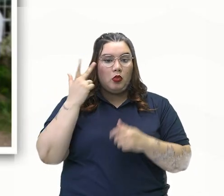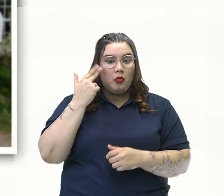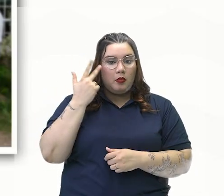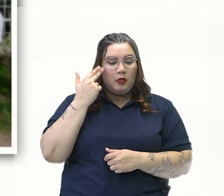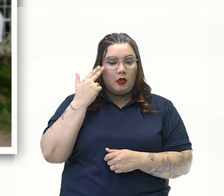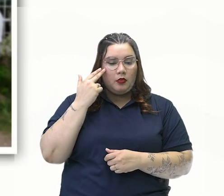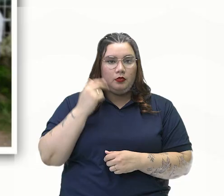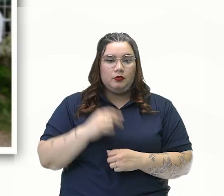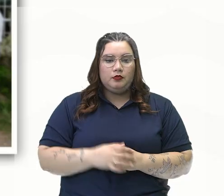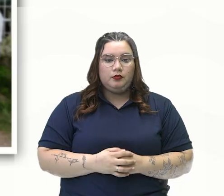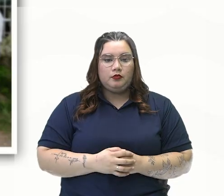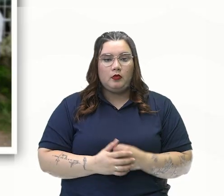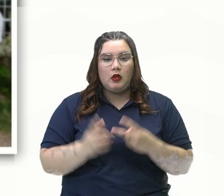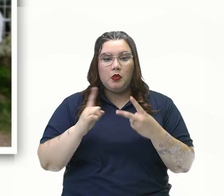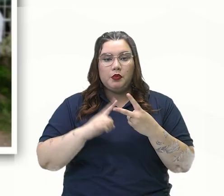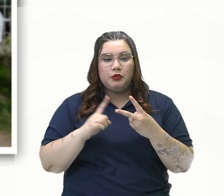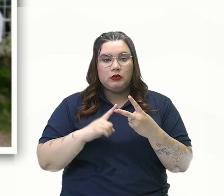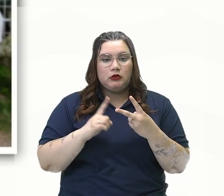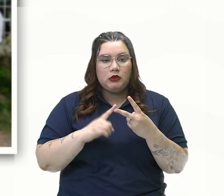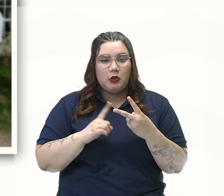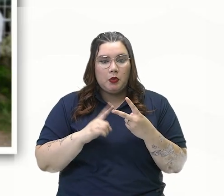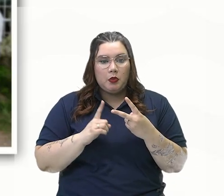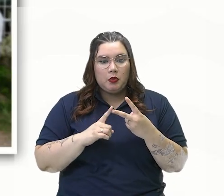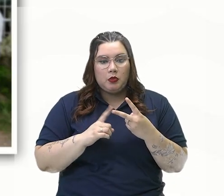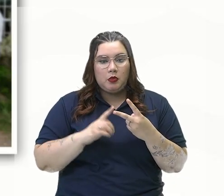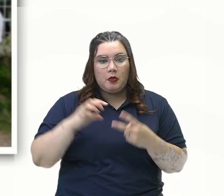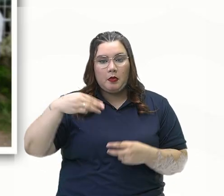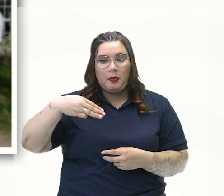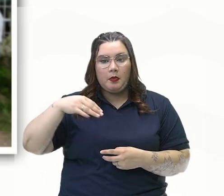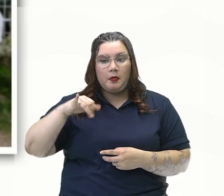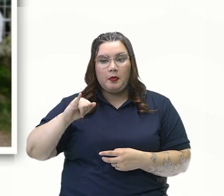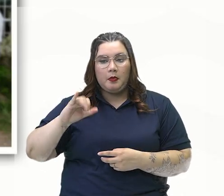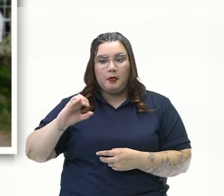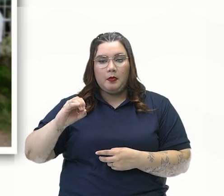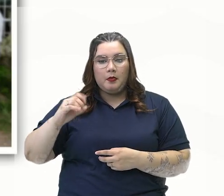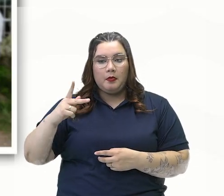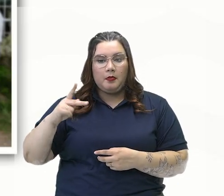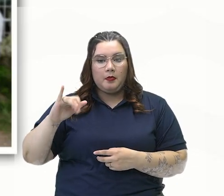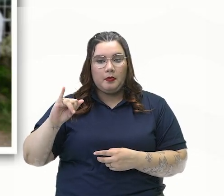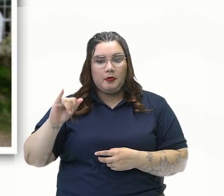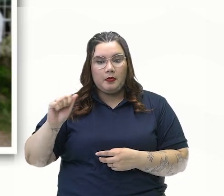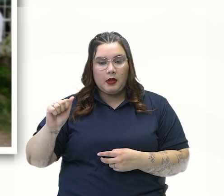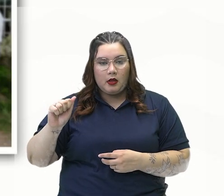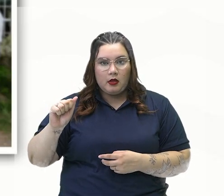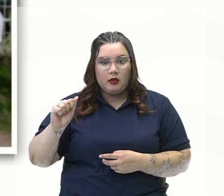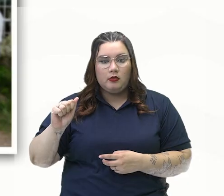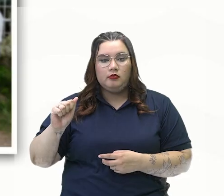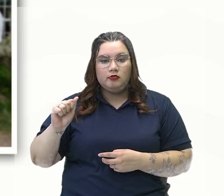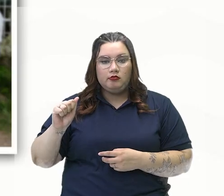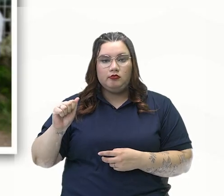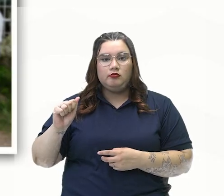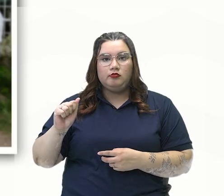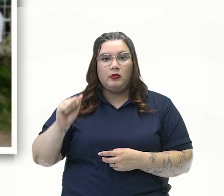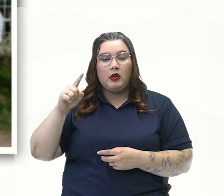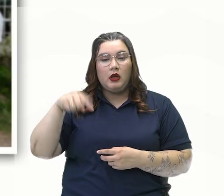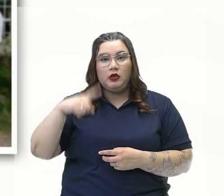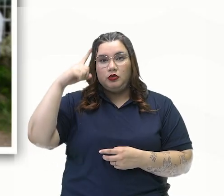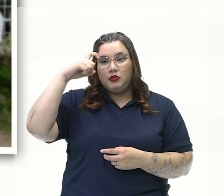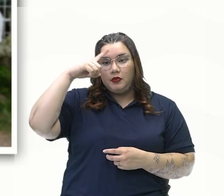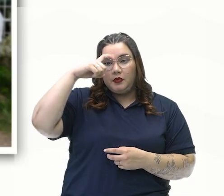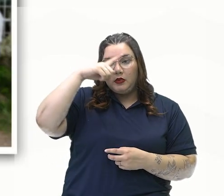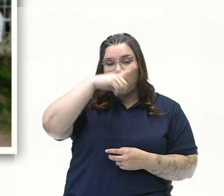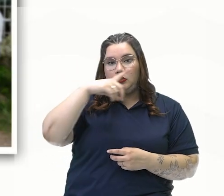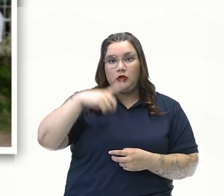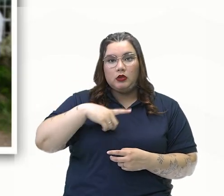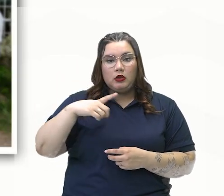normal. Agora, veja aqui quem tem o problema de miopia. Miopia é uma dificuldade que